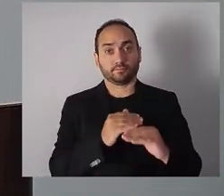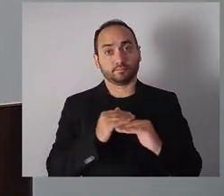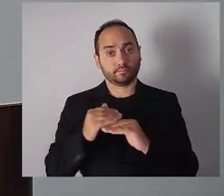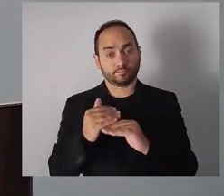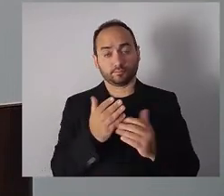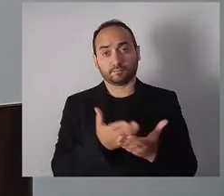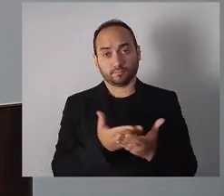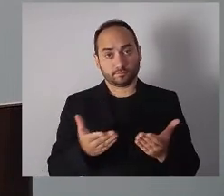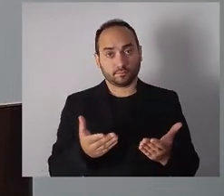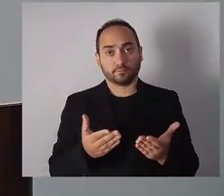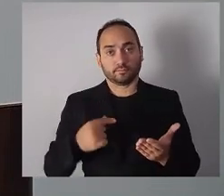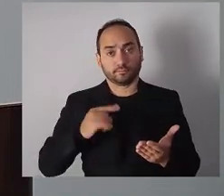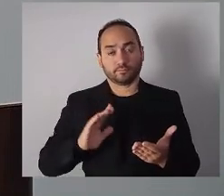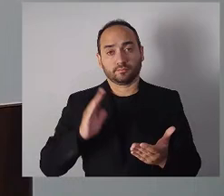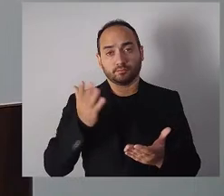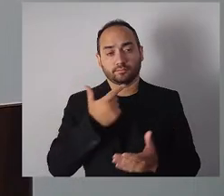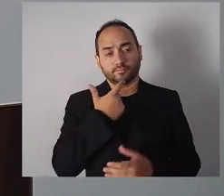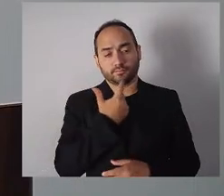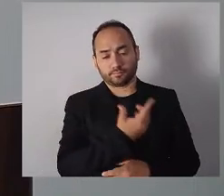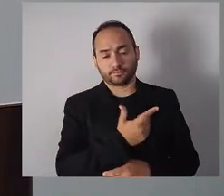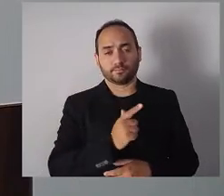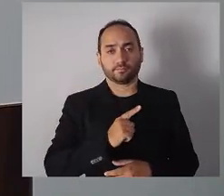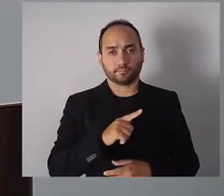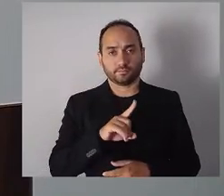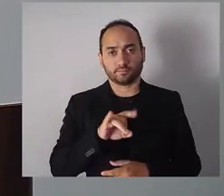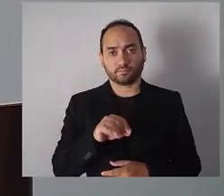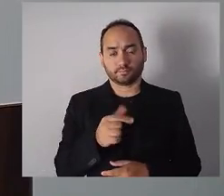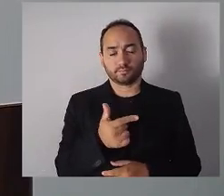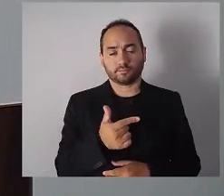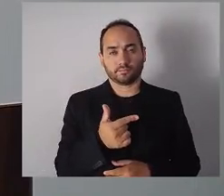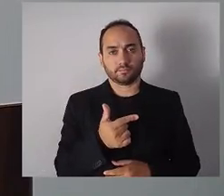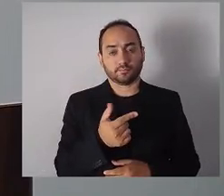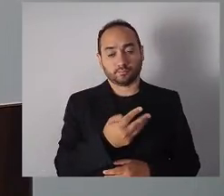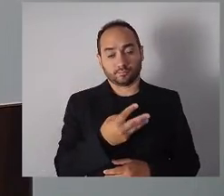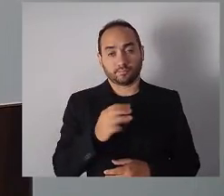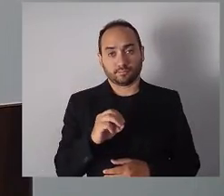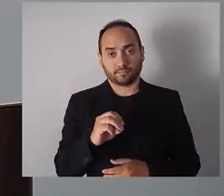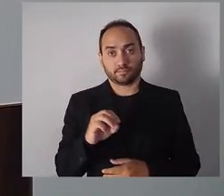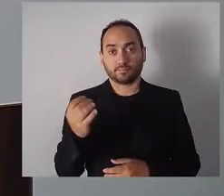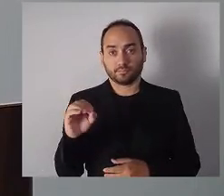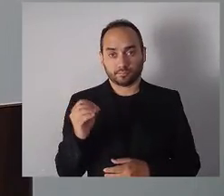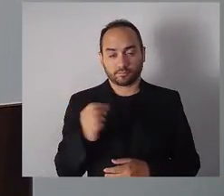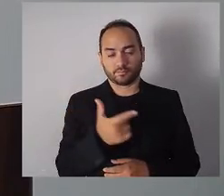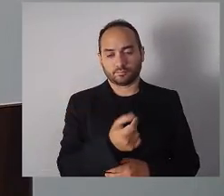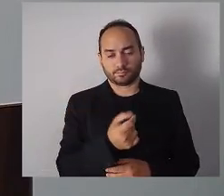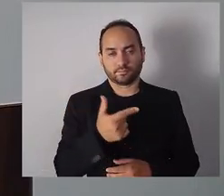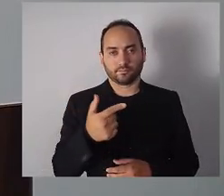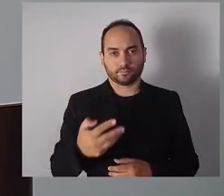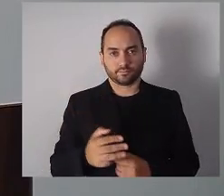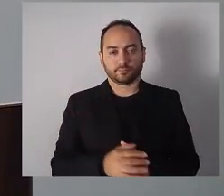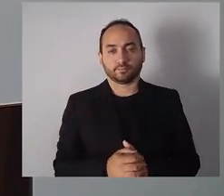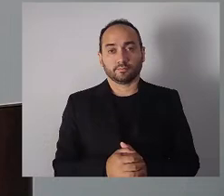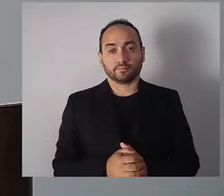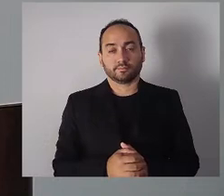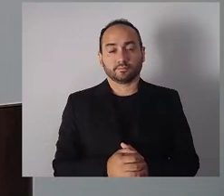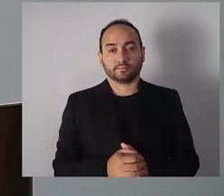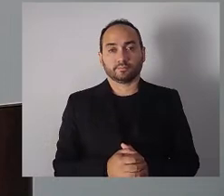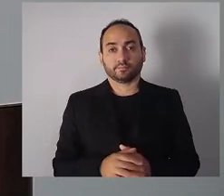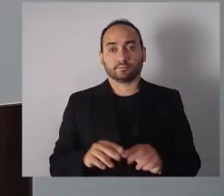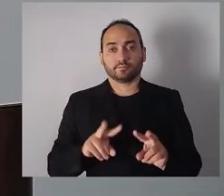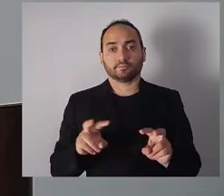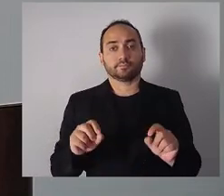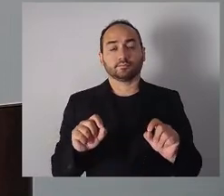e esse julgamento aconteceu recentemente, no dia 30 de outubro de 2023.